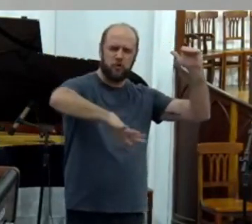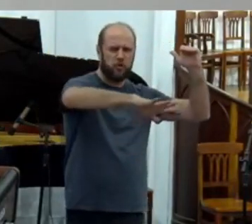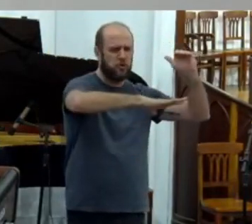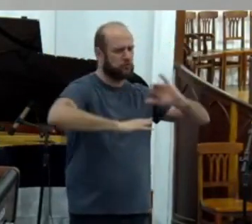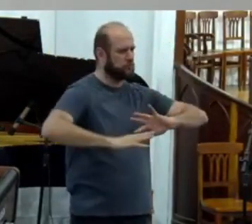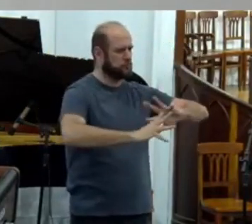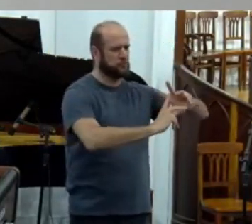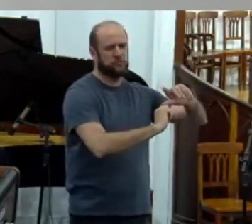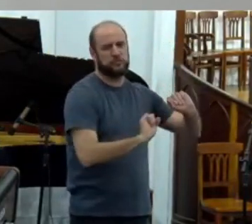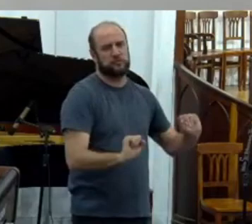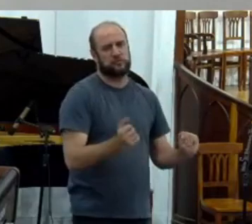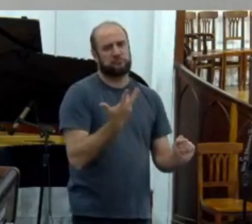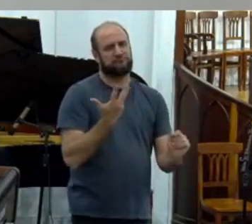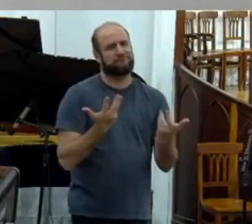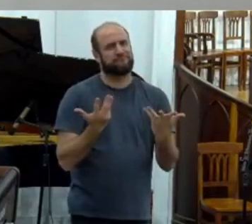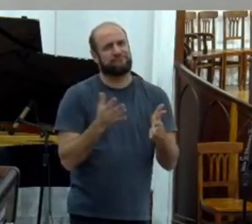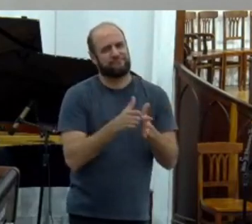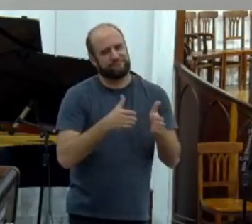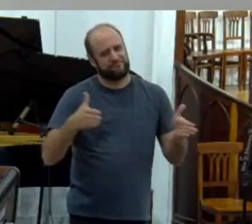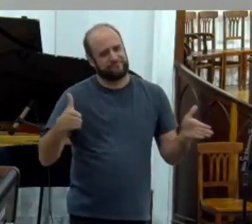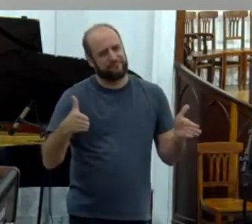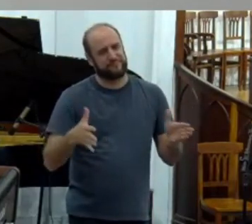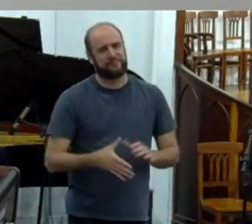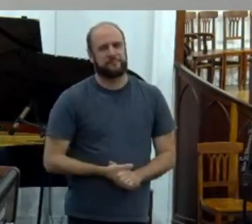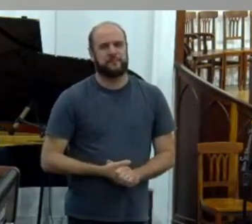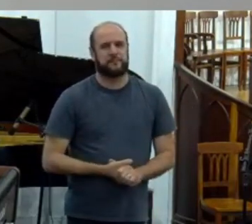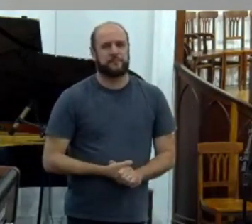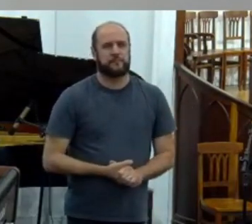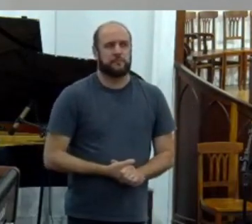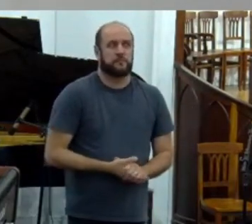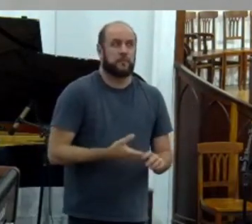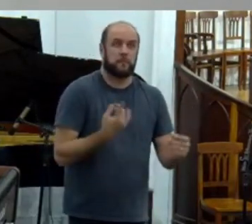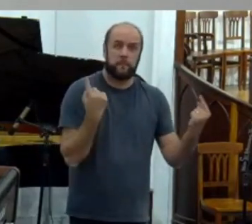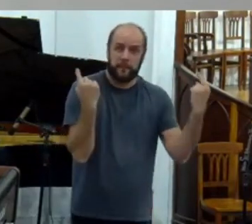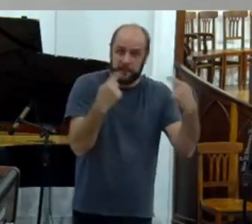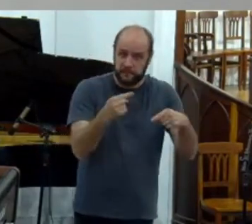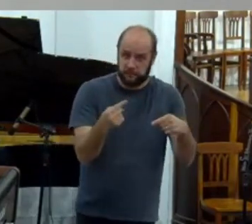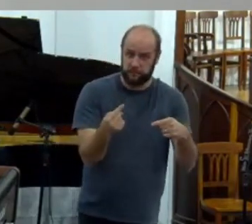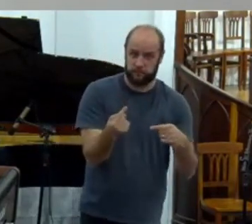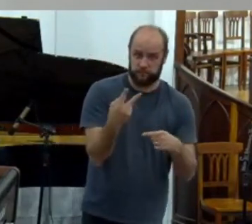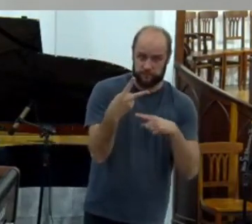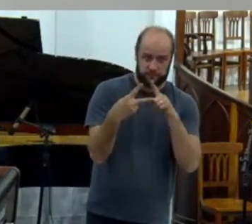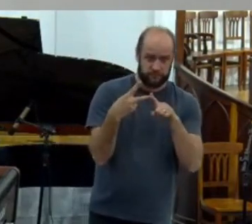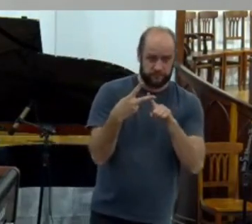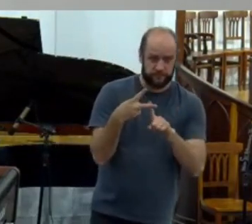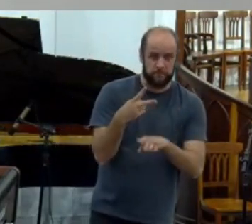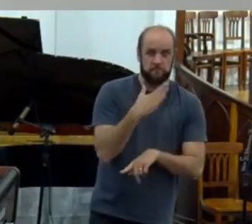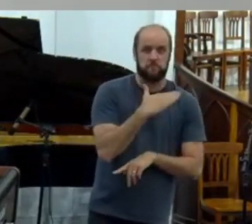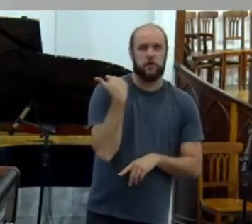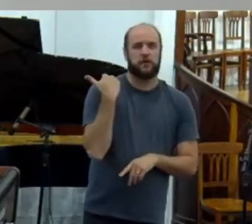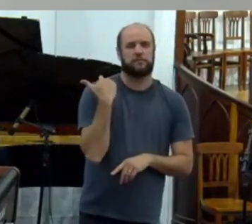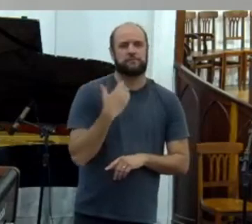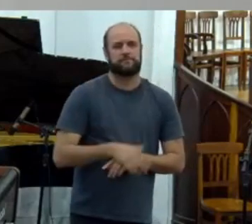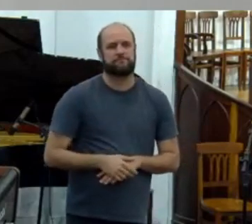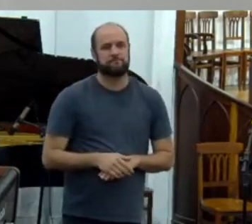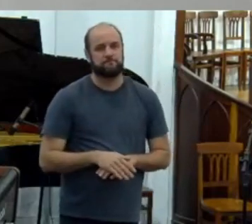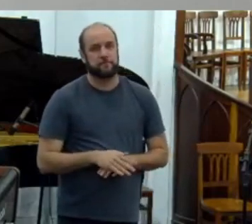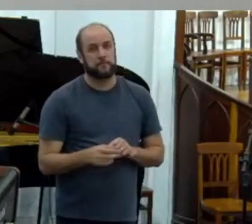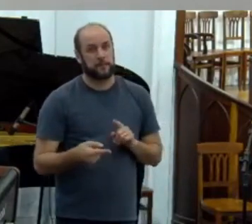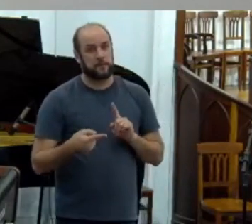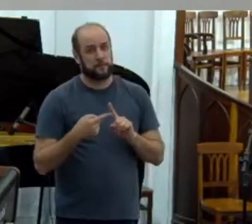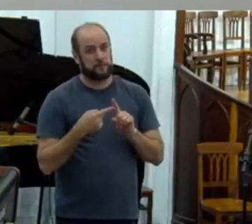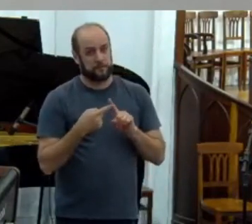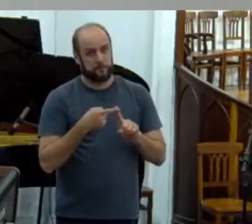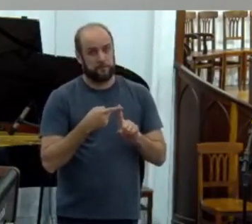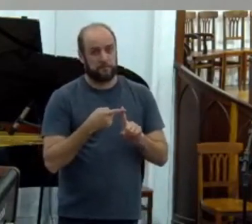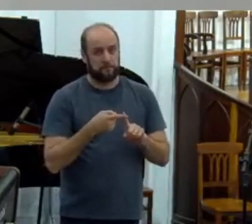que acontecem dentro do tempo. O segundo desafio é a morte. Salomão nos apresenta a perspectiva, num primeiro momento,